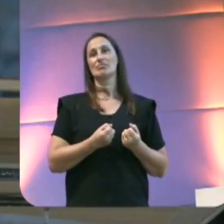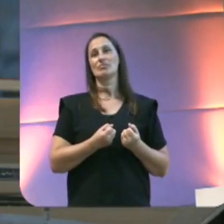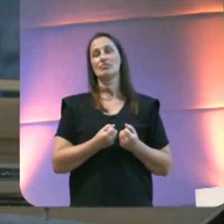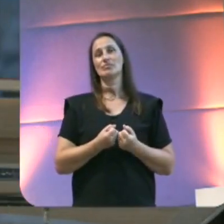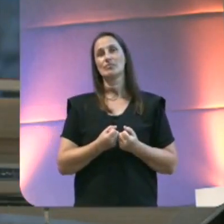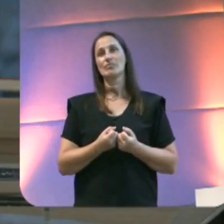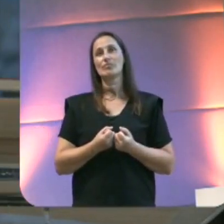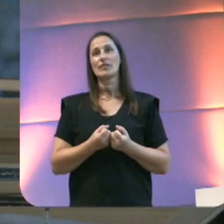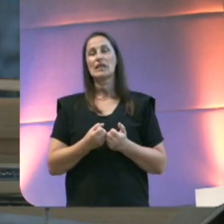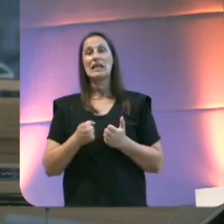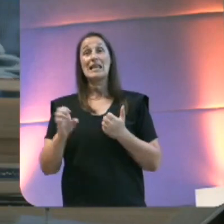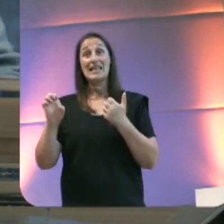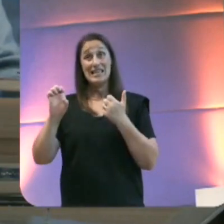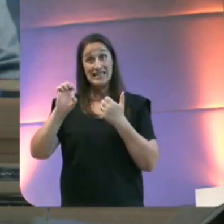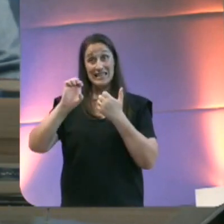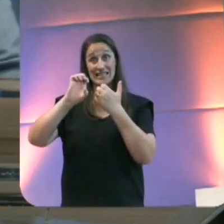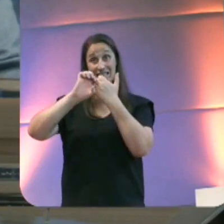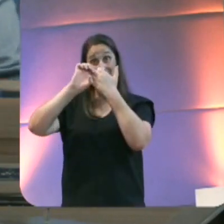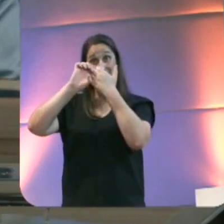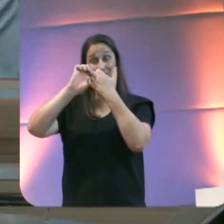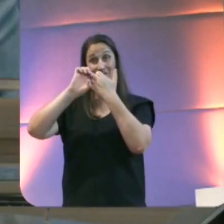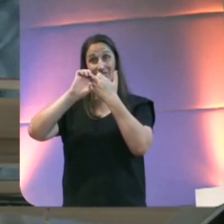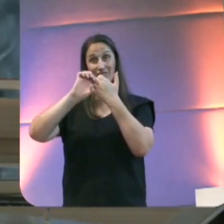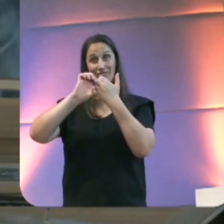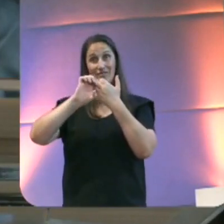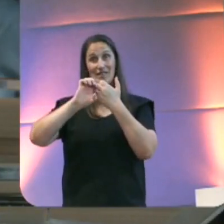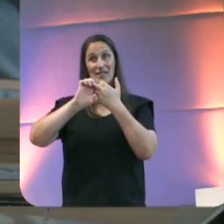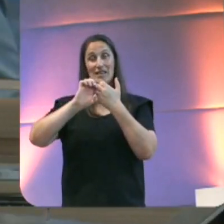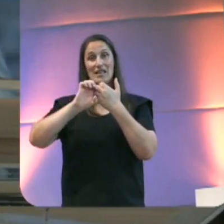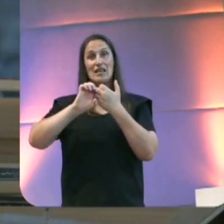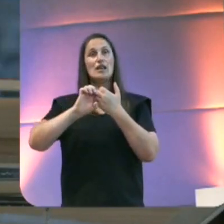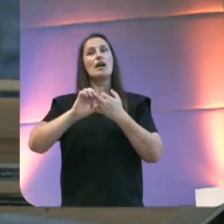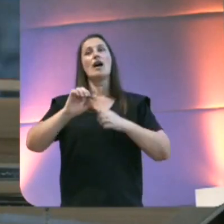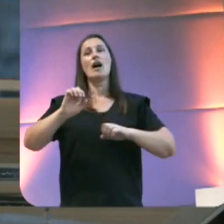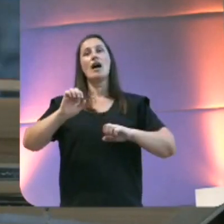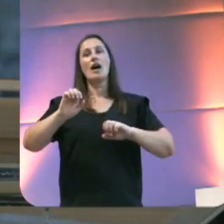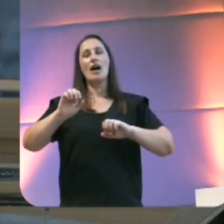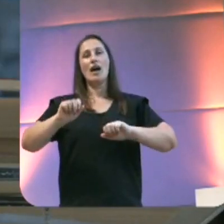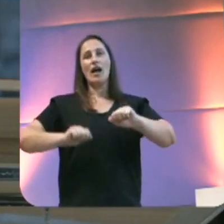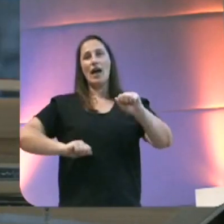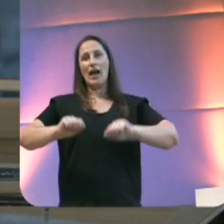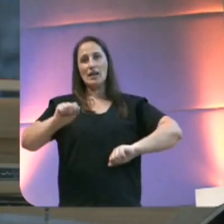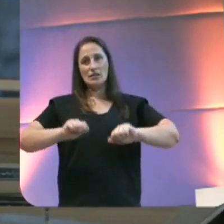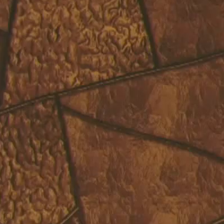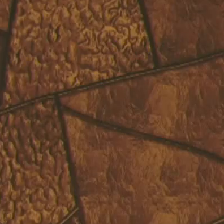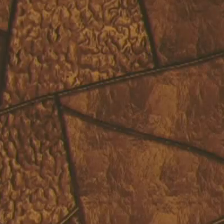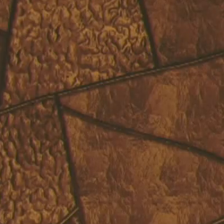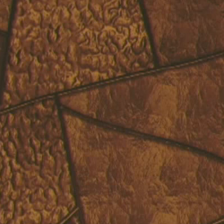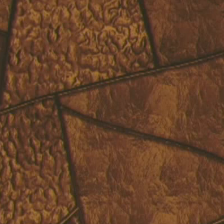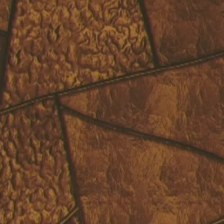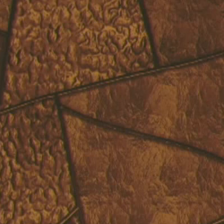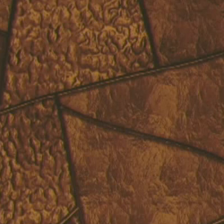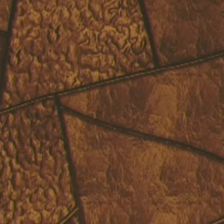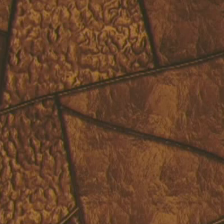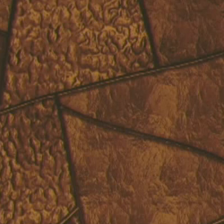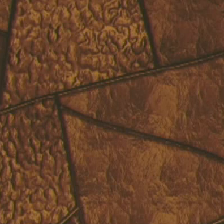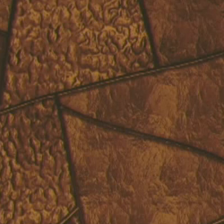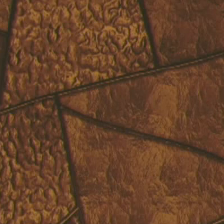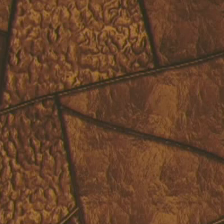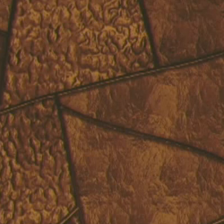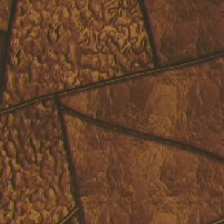do Senhor às suas vidas. Lá em Atos 7, versículo 51, a Bíblia diz assim: